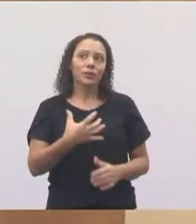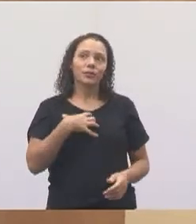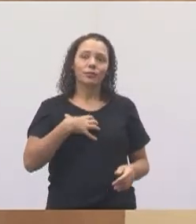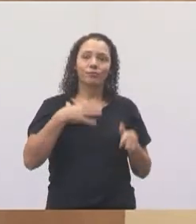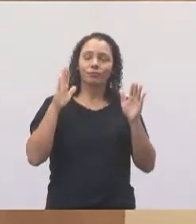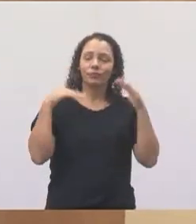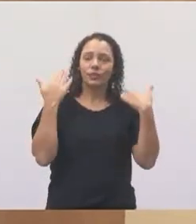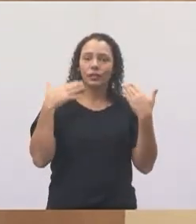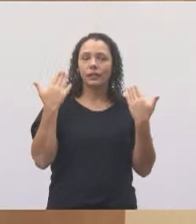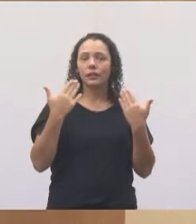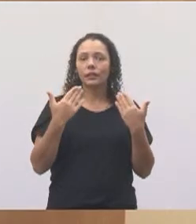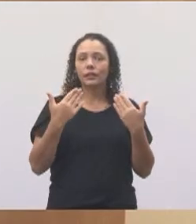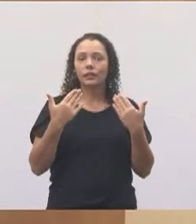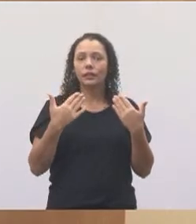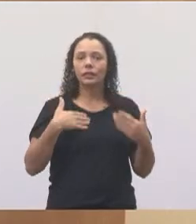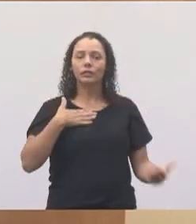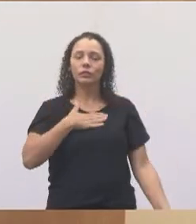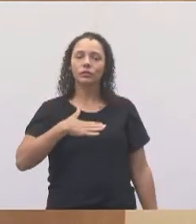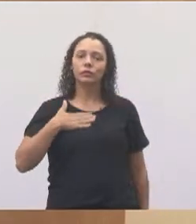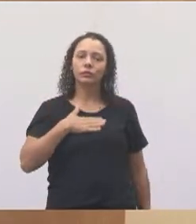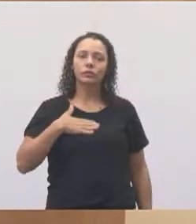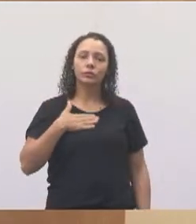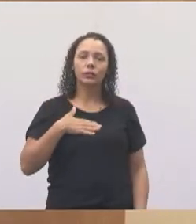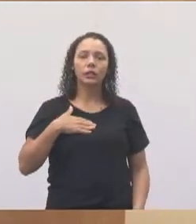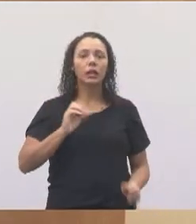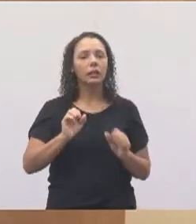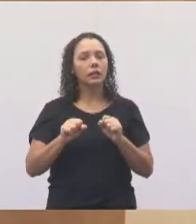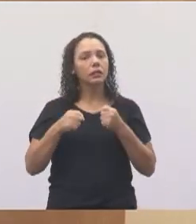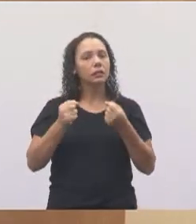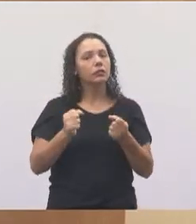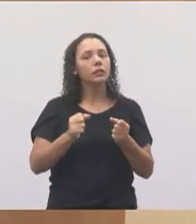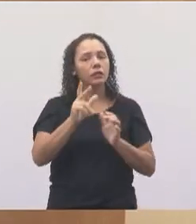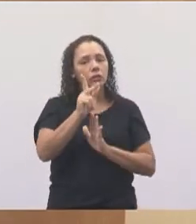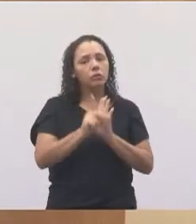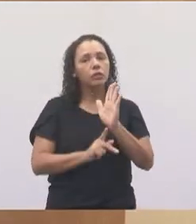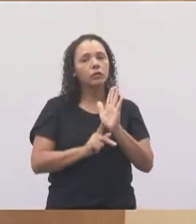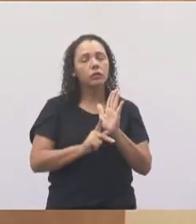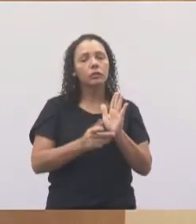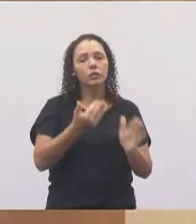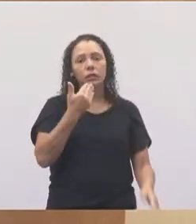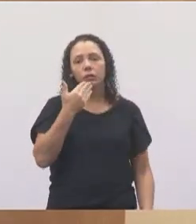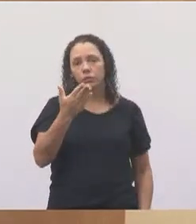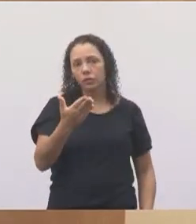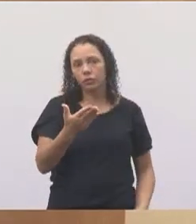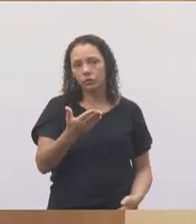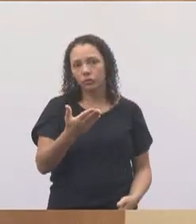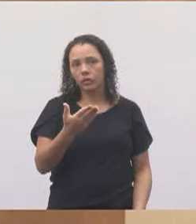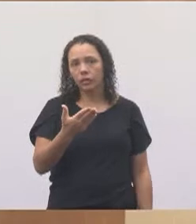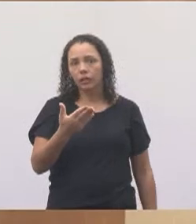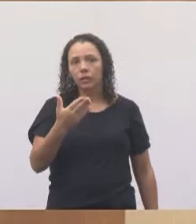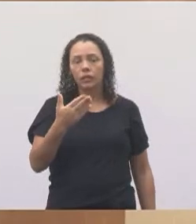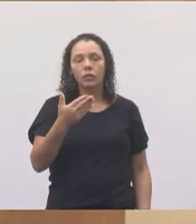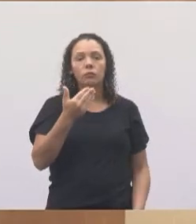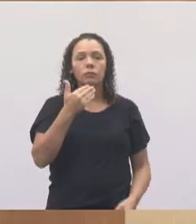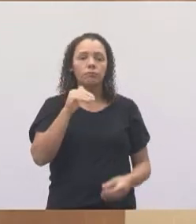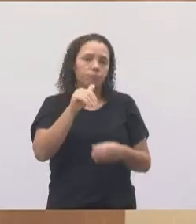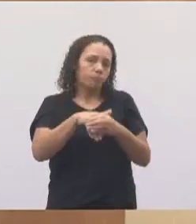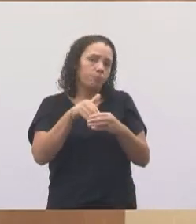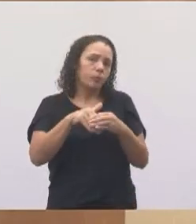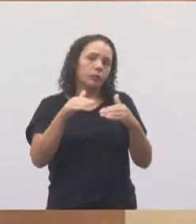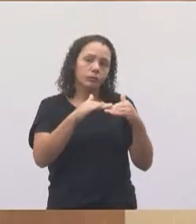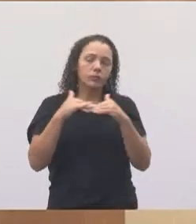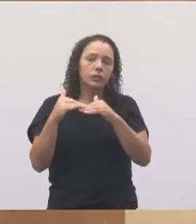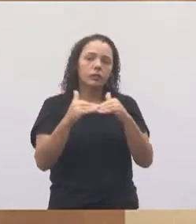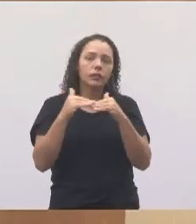alegria e satisfação em defender esse projeto, pedir aos nobres pares o voto favorável.